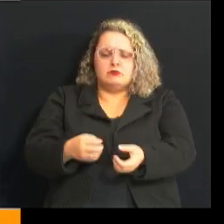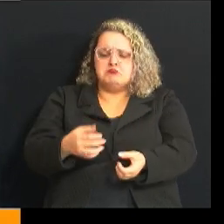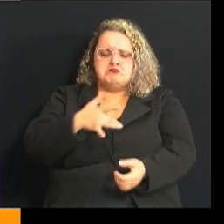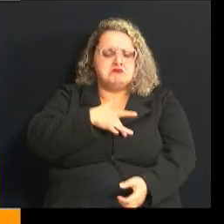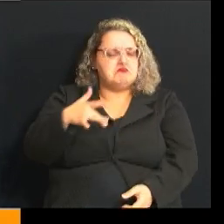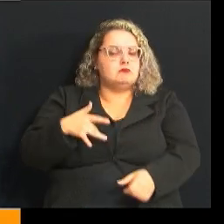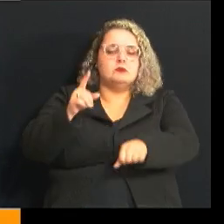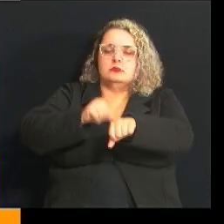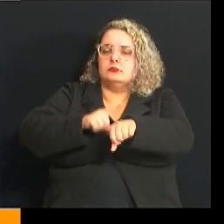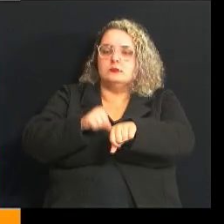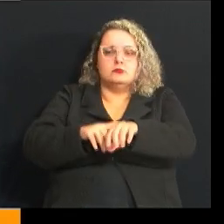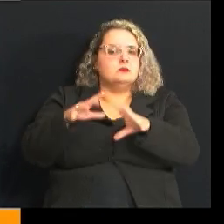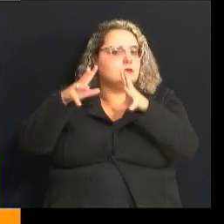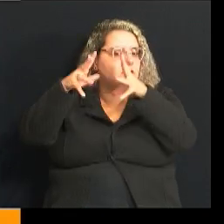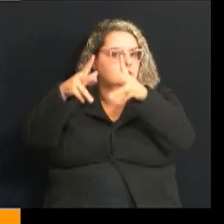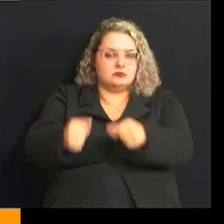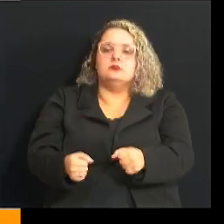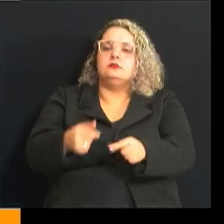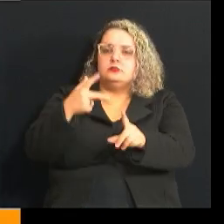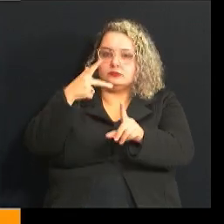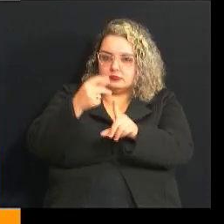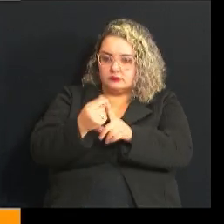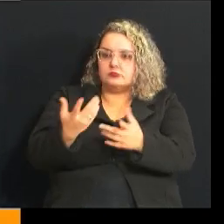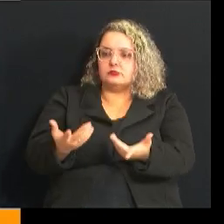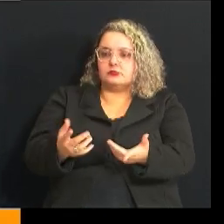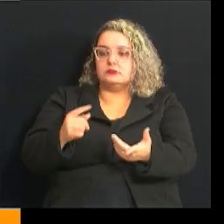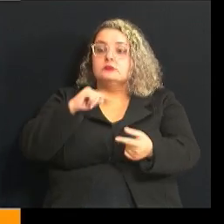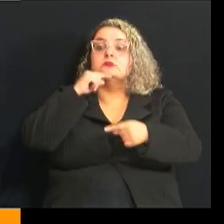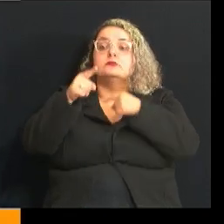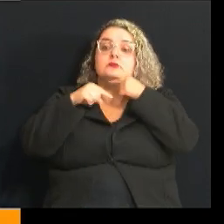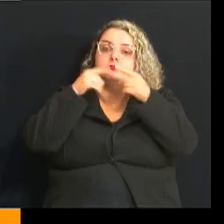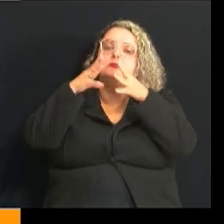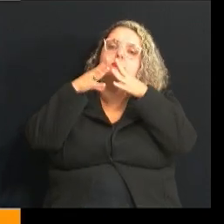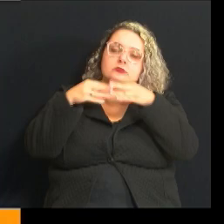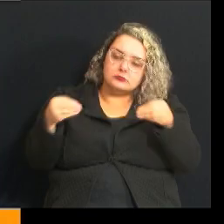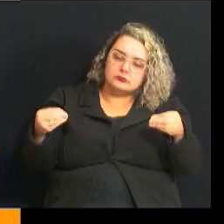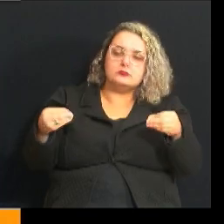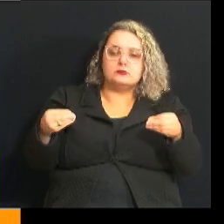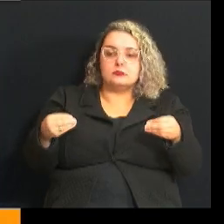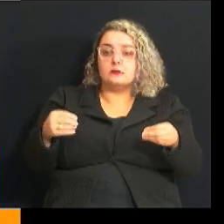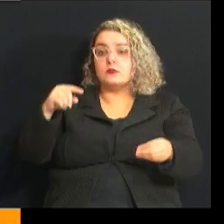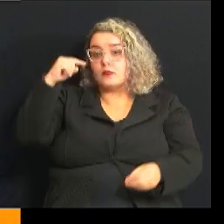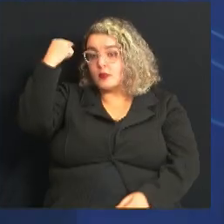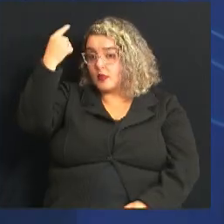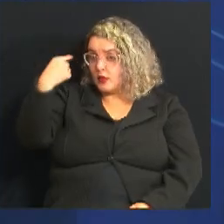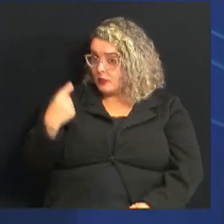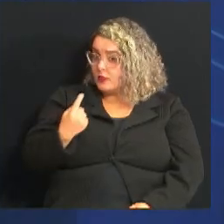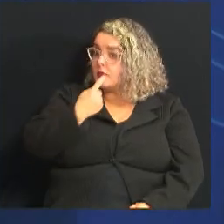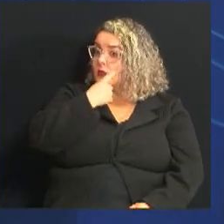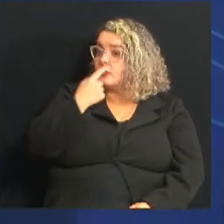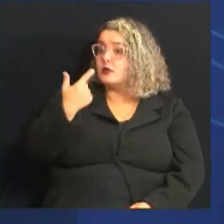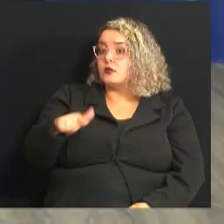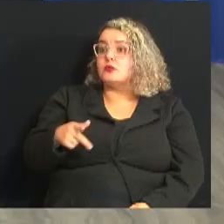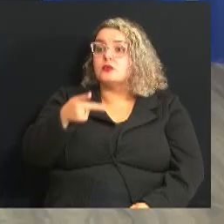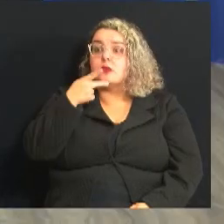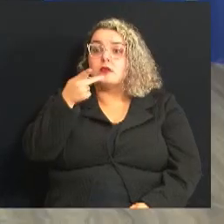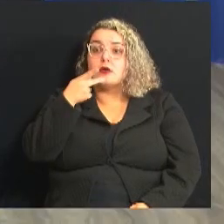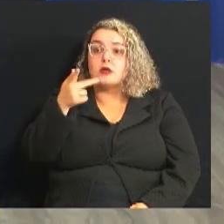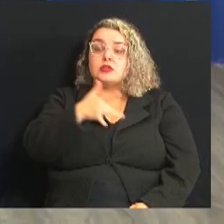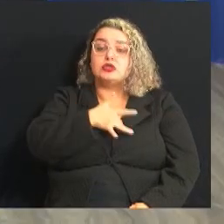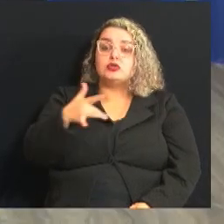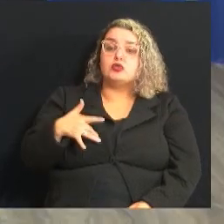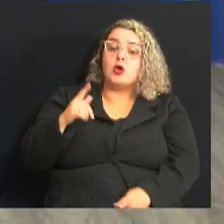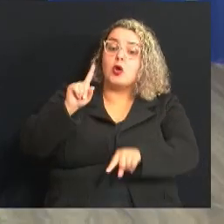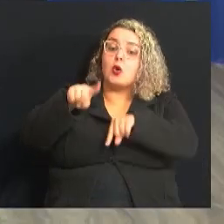horários e sobre vacinação e tirando todas as suas dúvidas. Mirna Abreu, a gente continua falando sobre saúde agora com uma